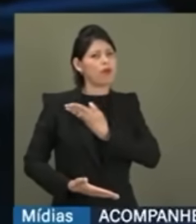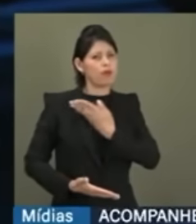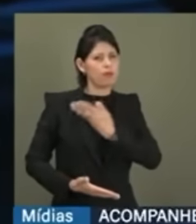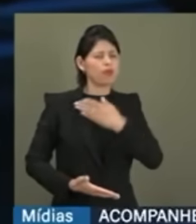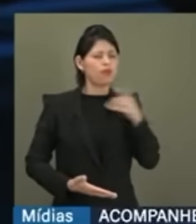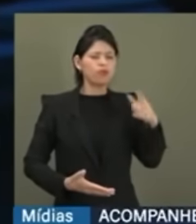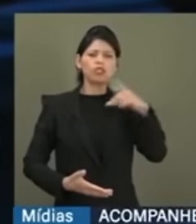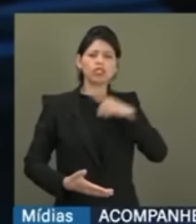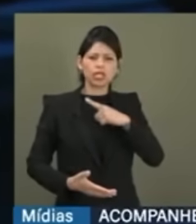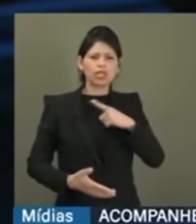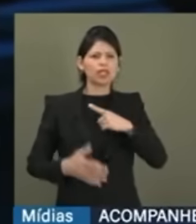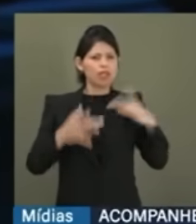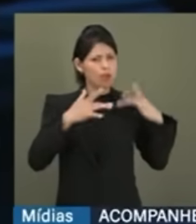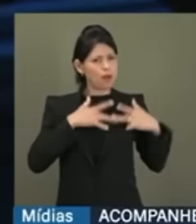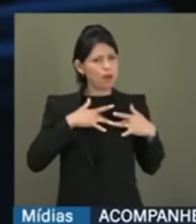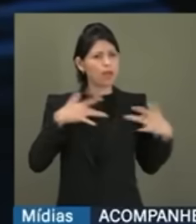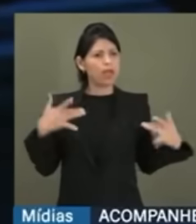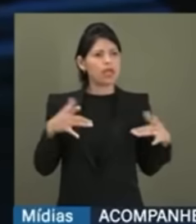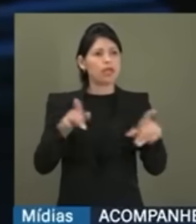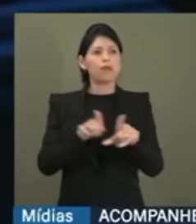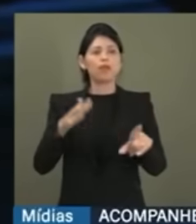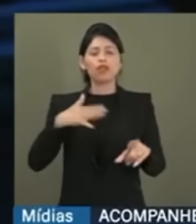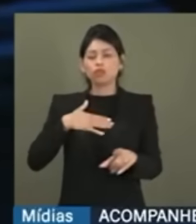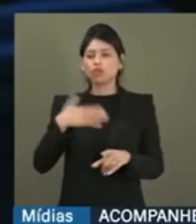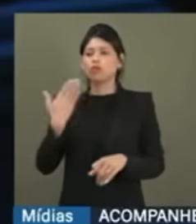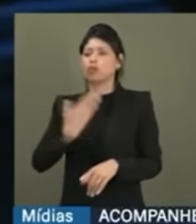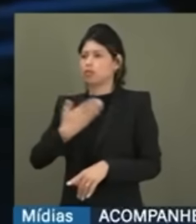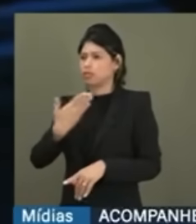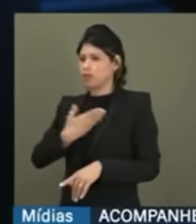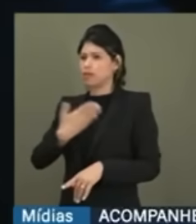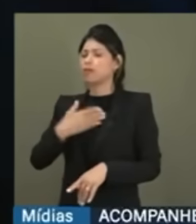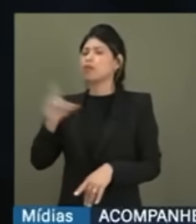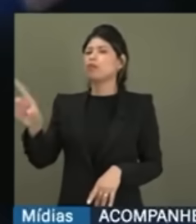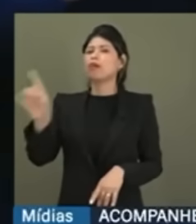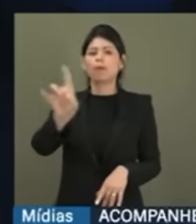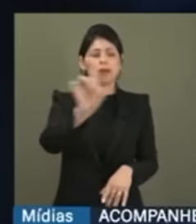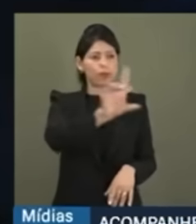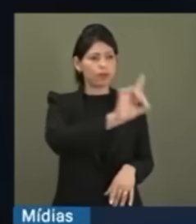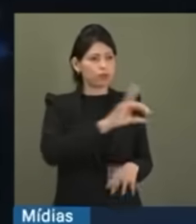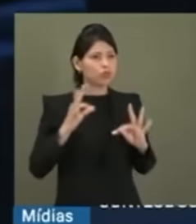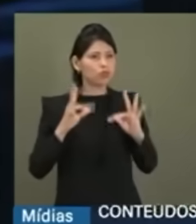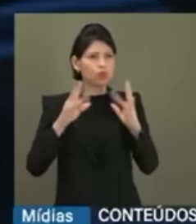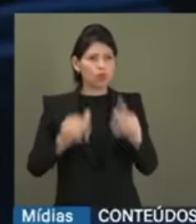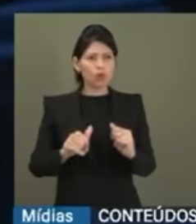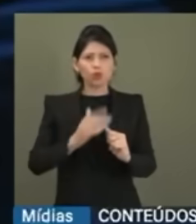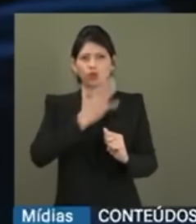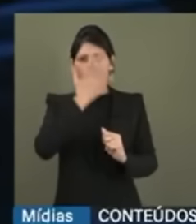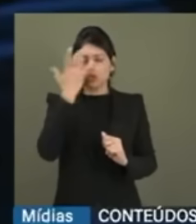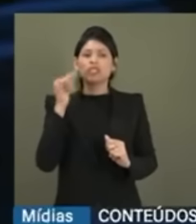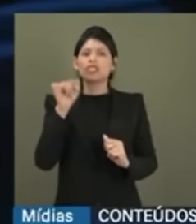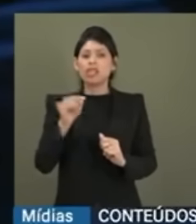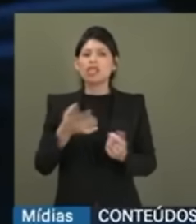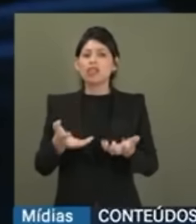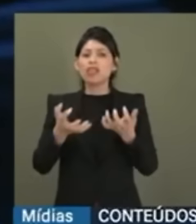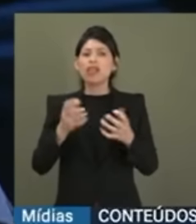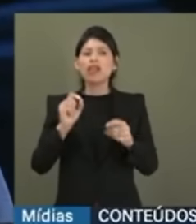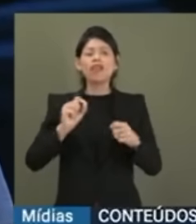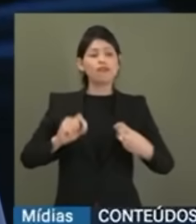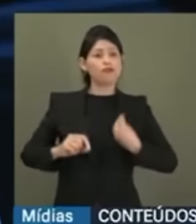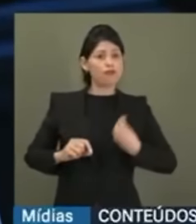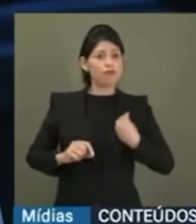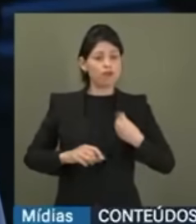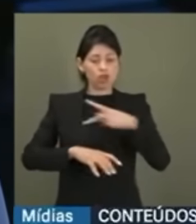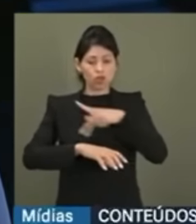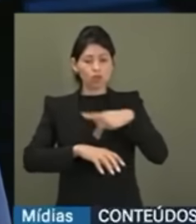solidariedade dos meus companheiros a solidariedade do senador Girão e tantos outros que querem Viver num país onde Você tem